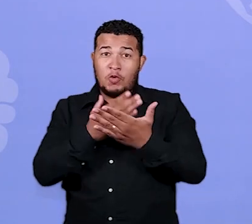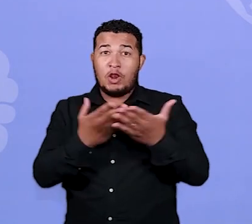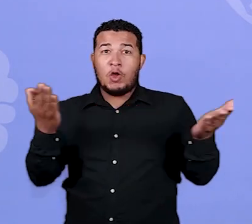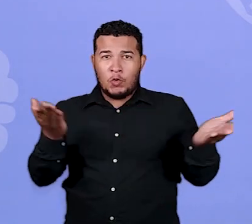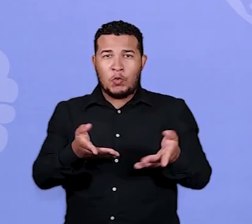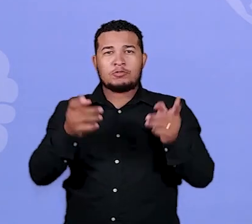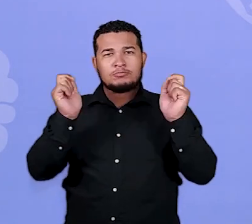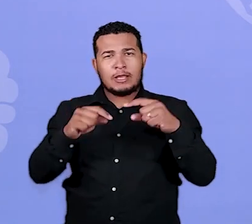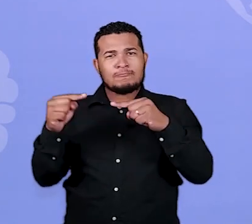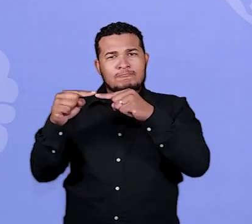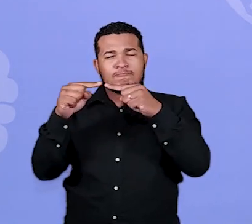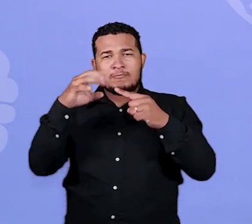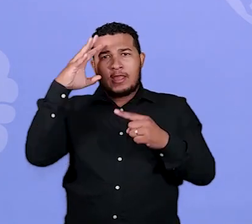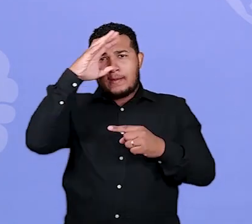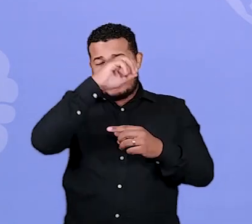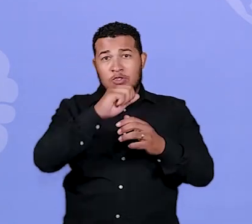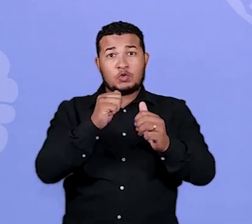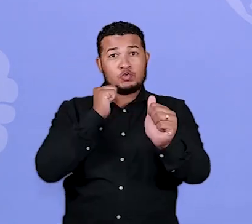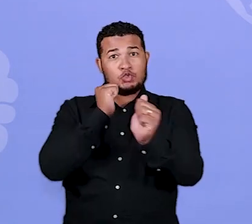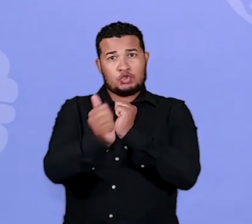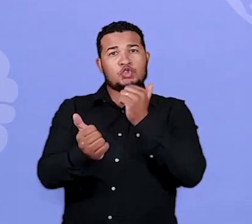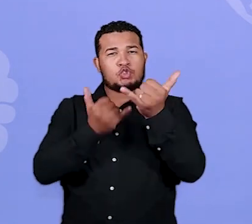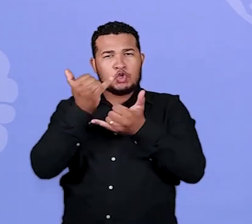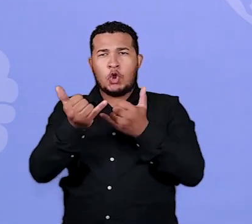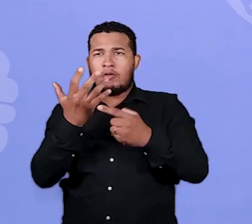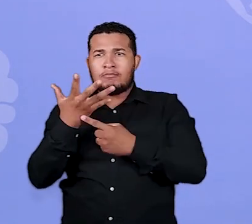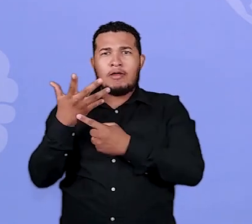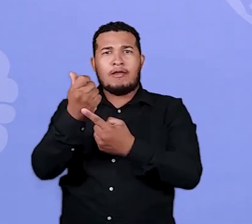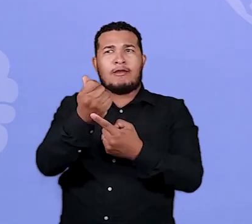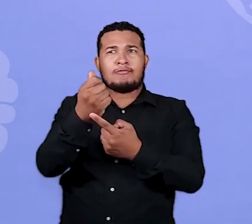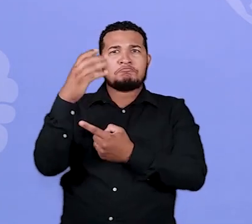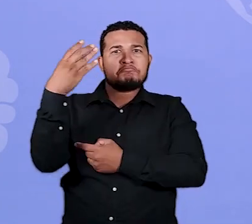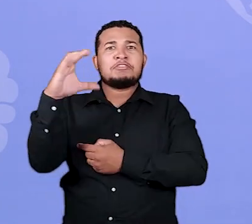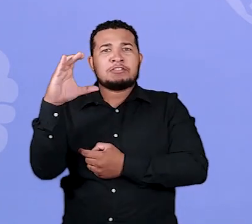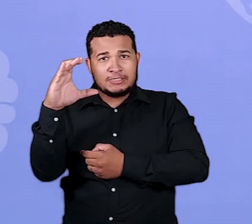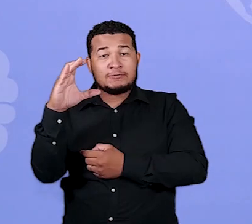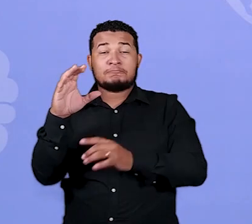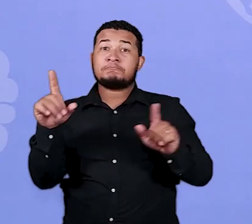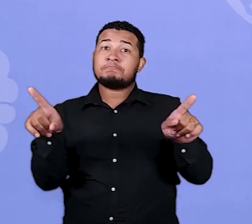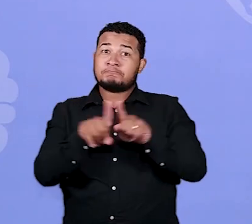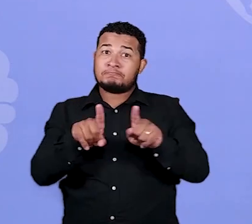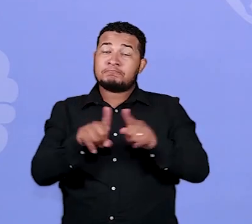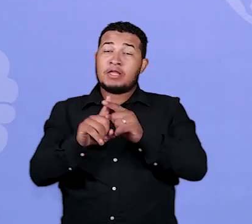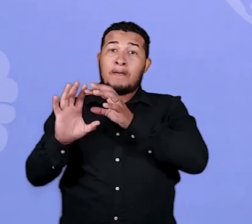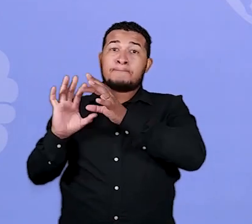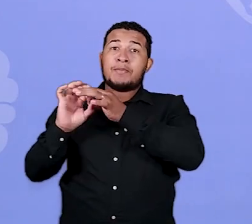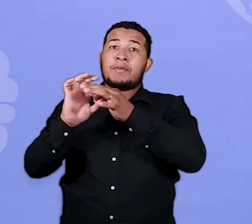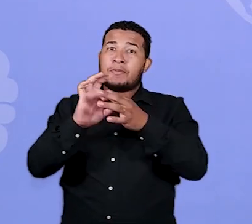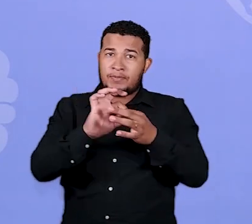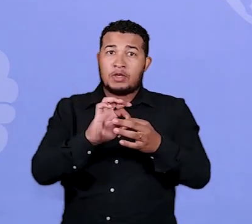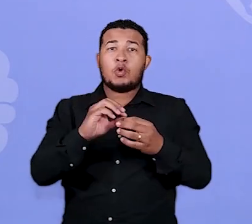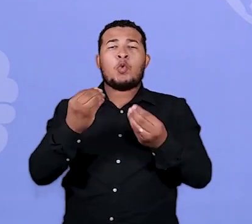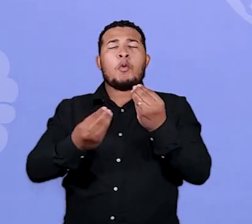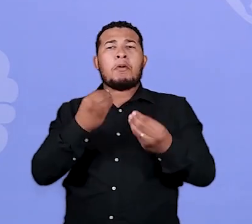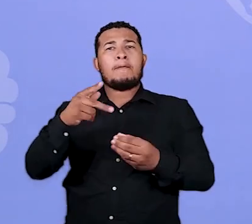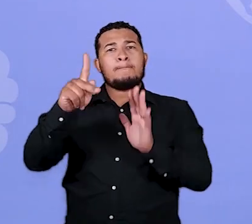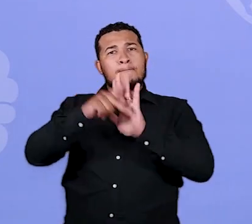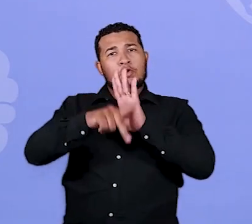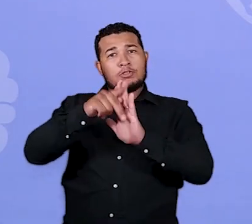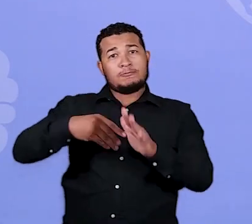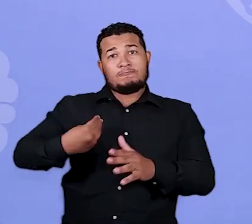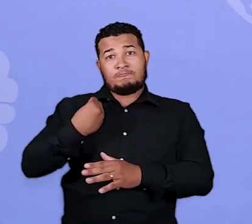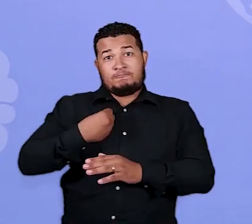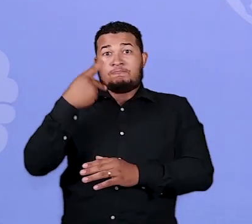você vai poder acompanhar, aprender um esporte, um jogo, uma arte, uma ciência e também contextualizar com o